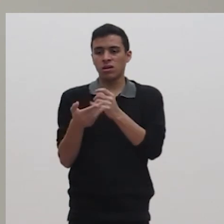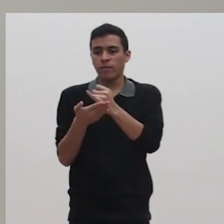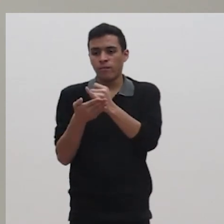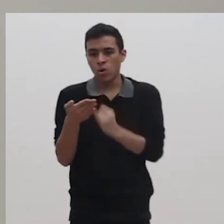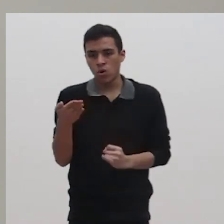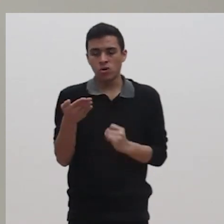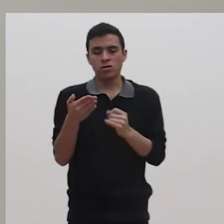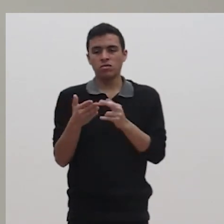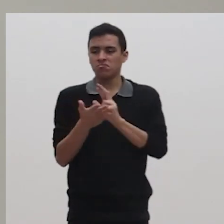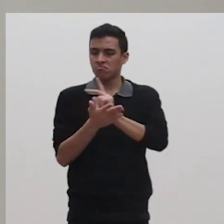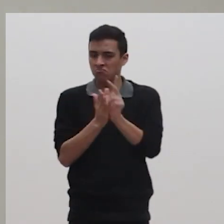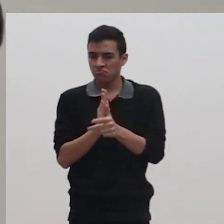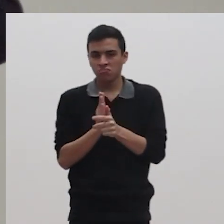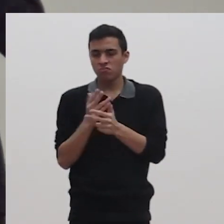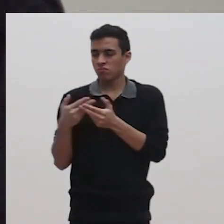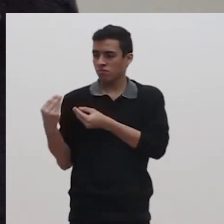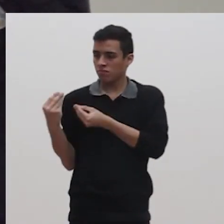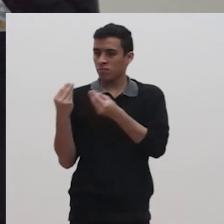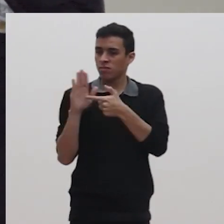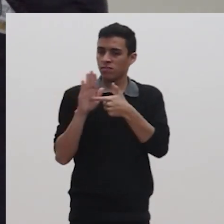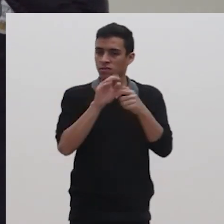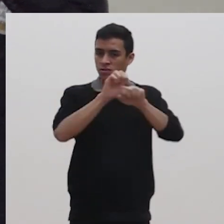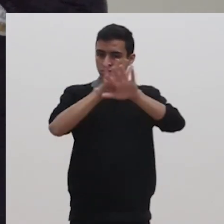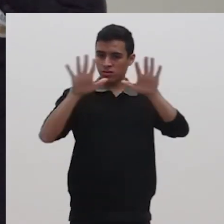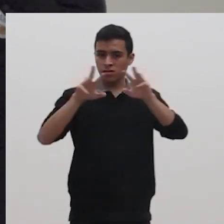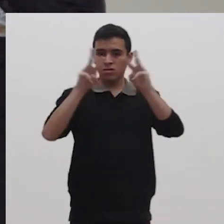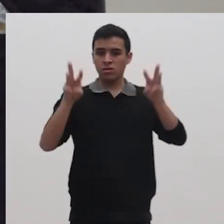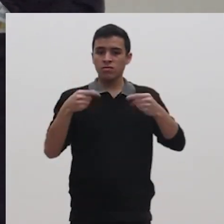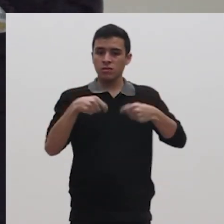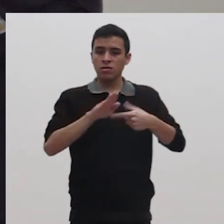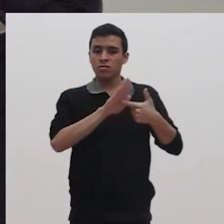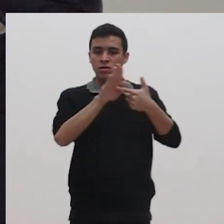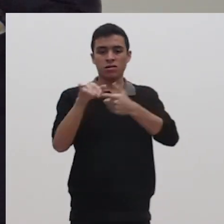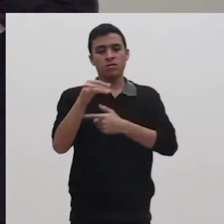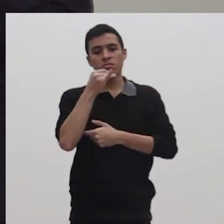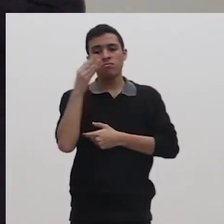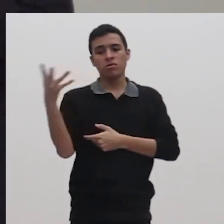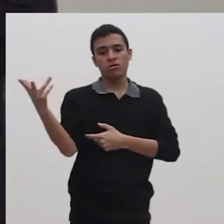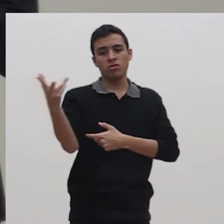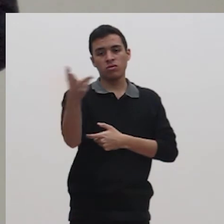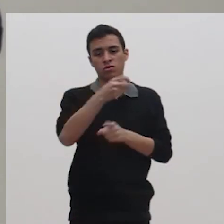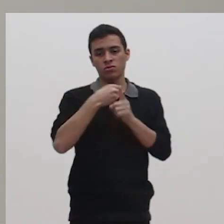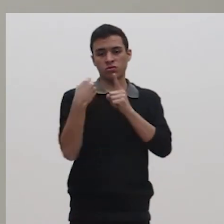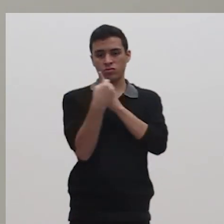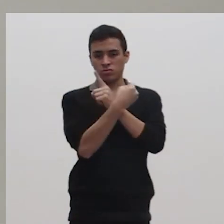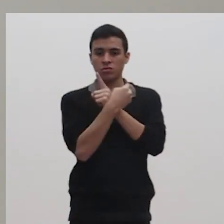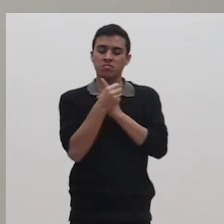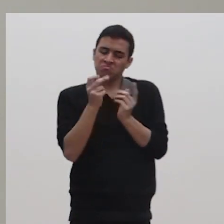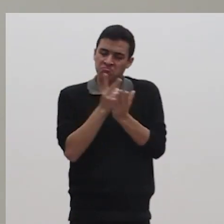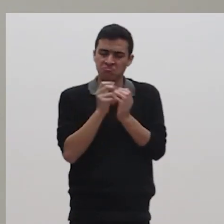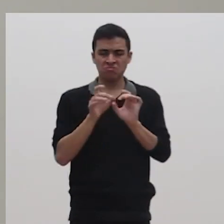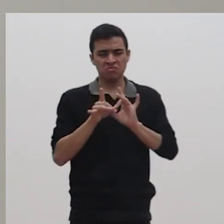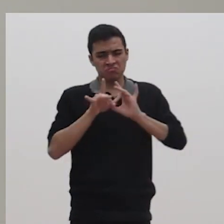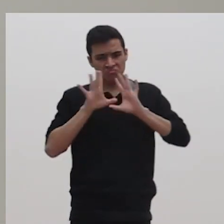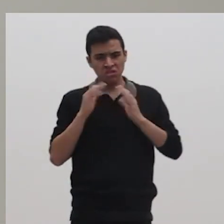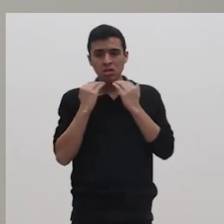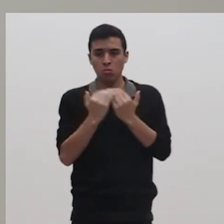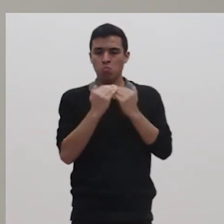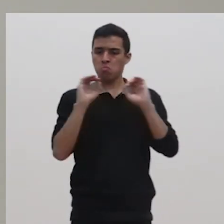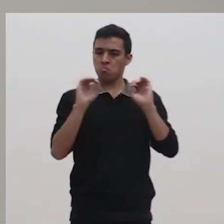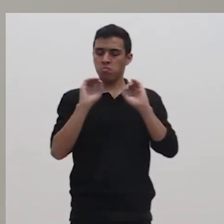renda e bens que nós temos, que é um exemplo que a universidade tem que dar para toda a sociedade. Fazemos isso de maneira espontânea